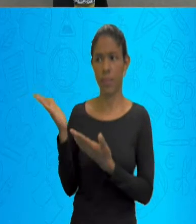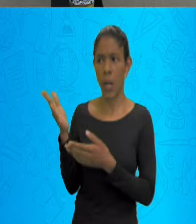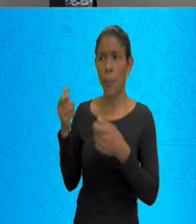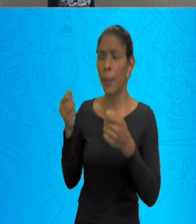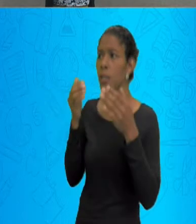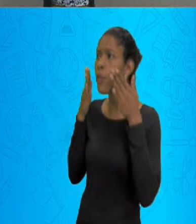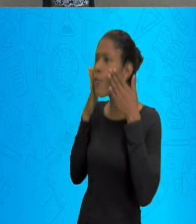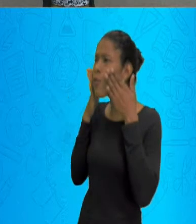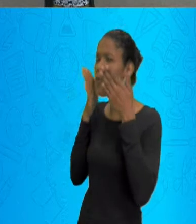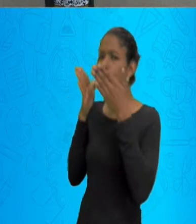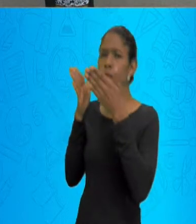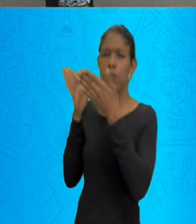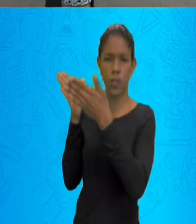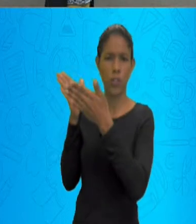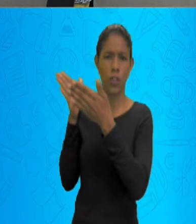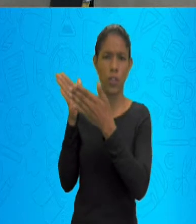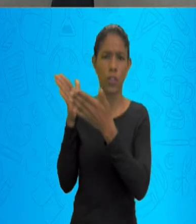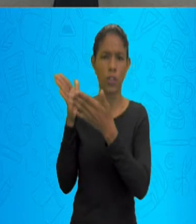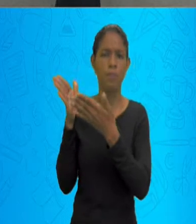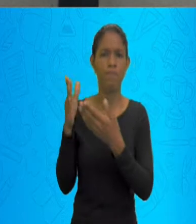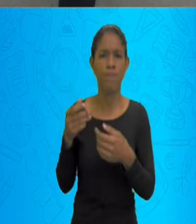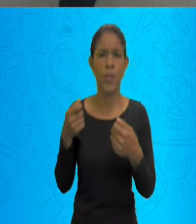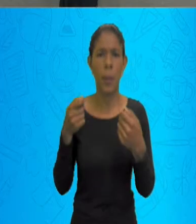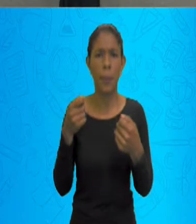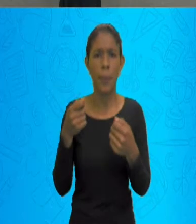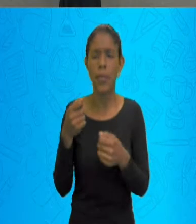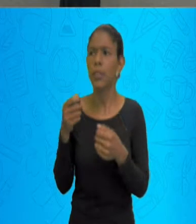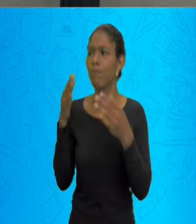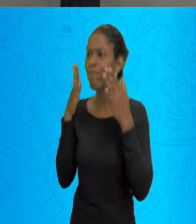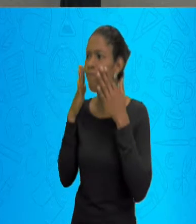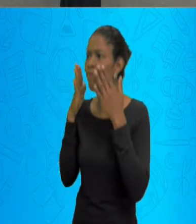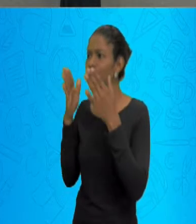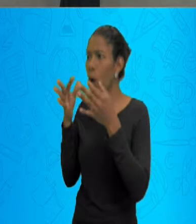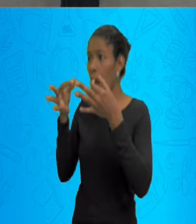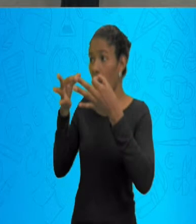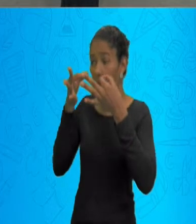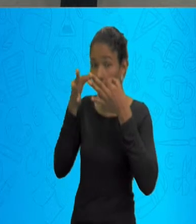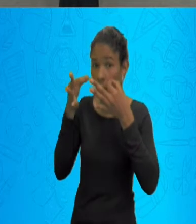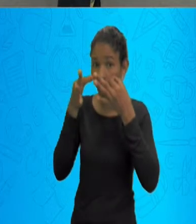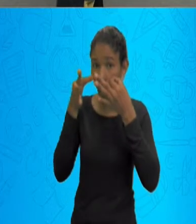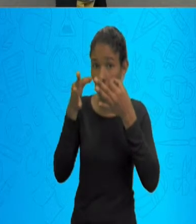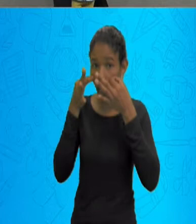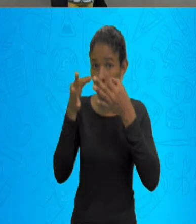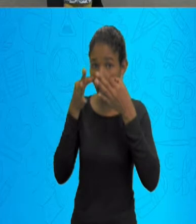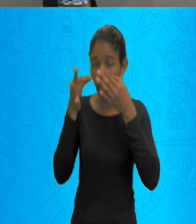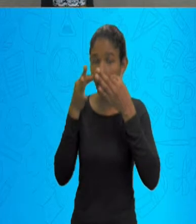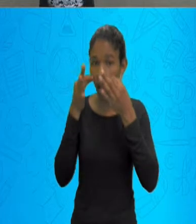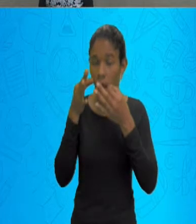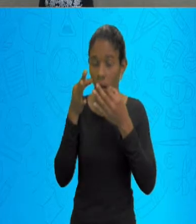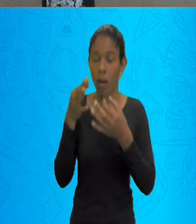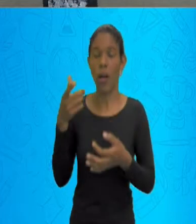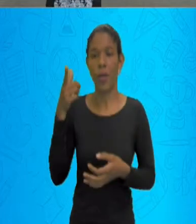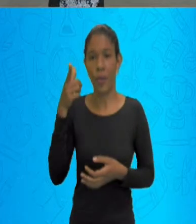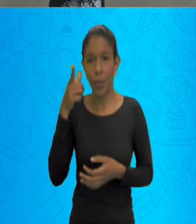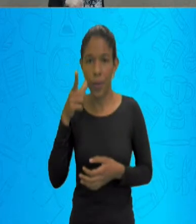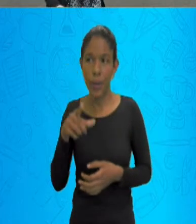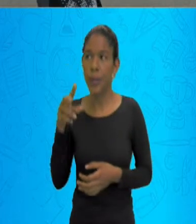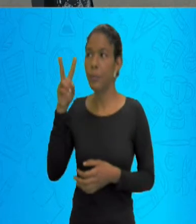específico para aquilo que a gente esteja procurando, fica difícil a gente conseguir enxergar esse bicho folha